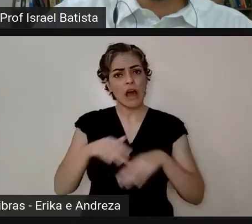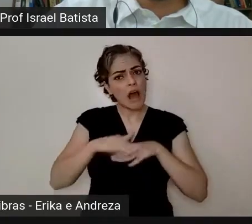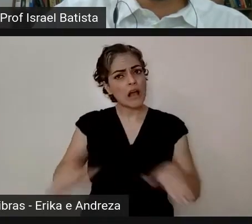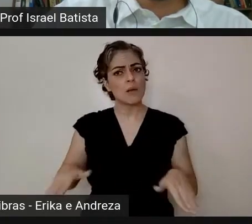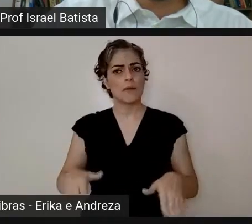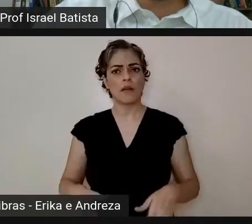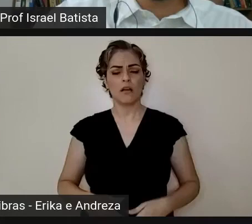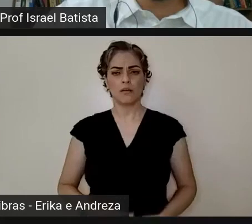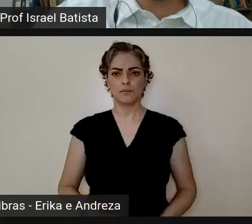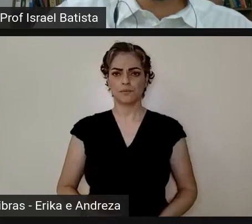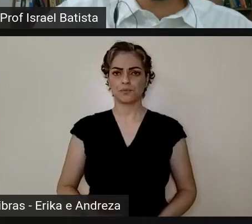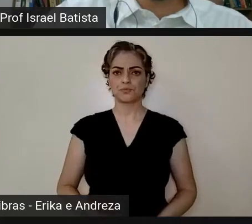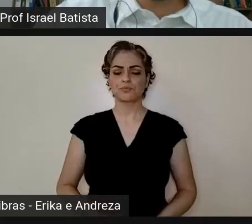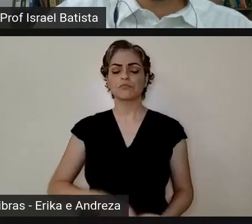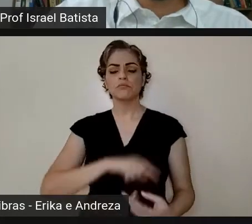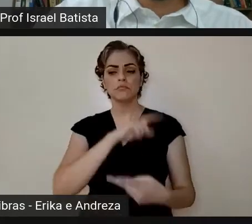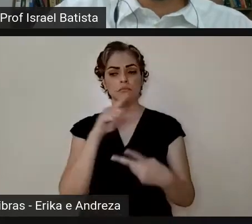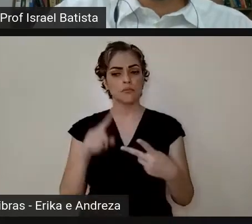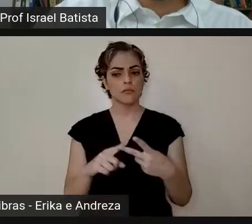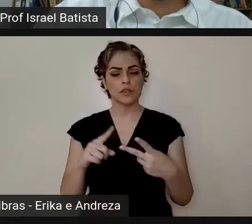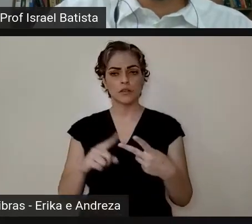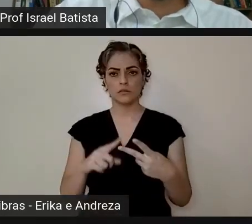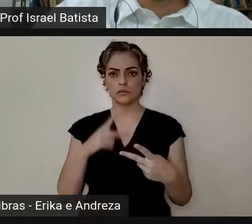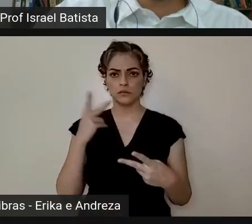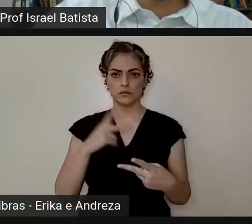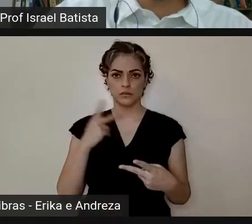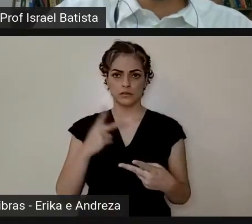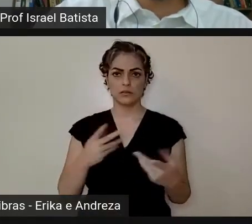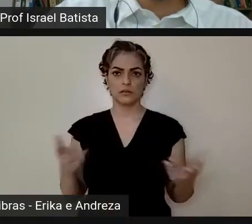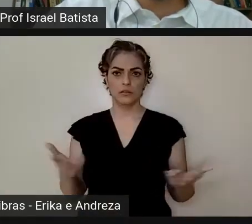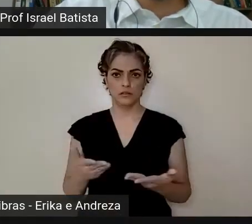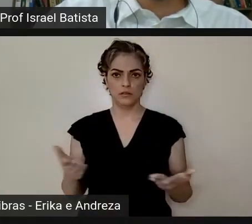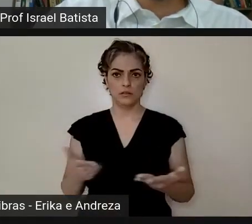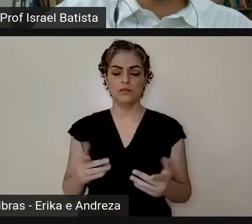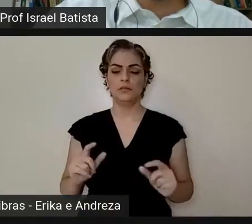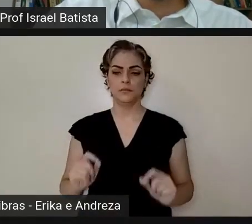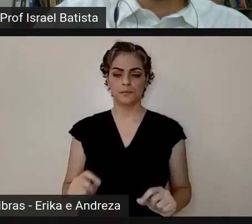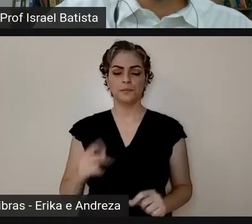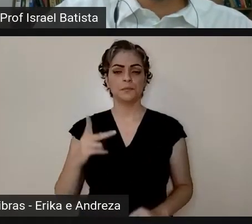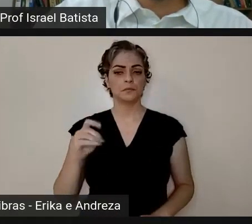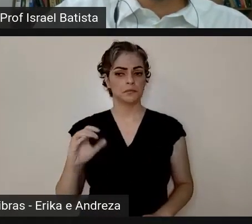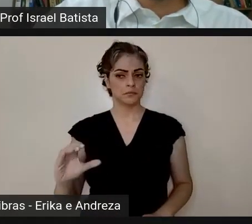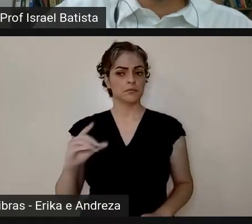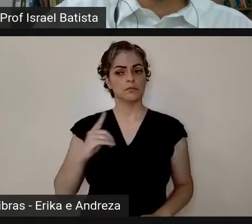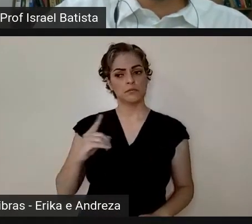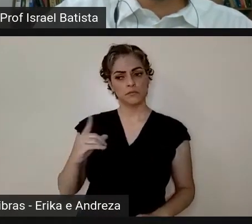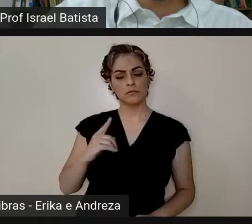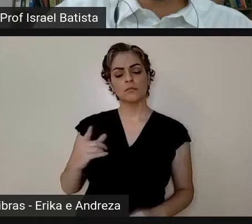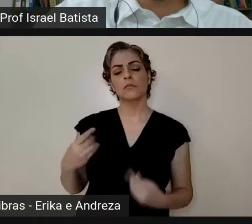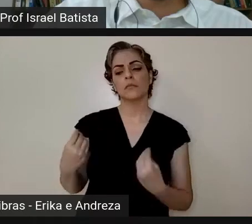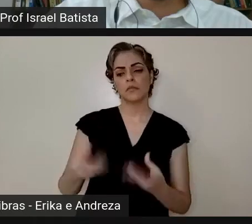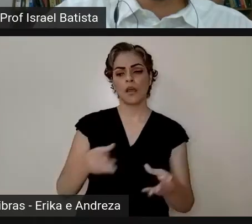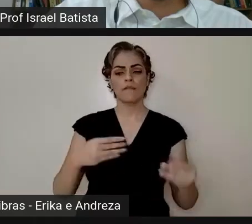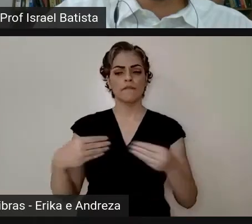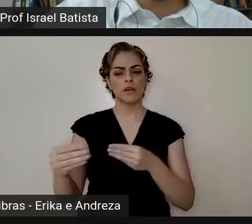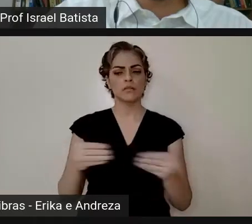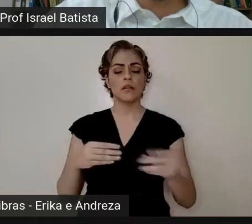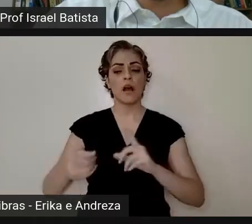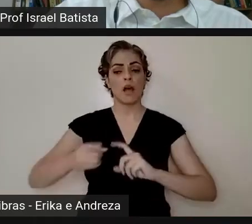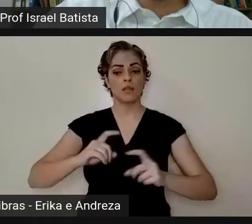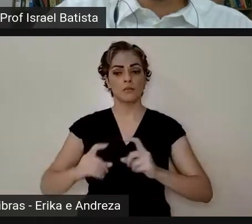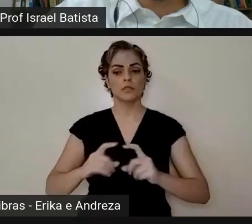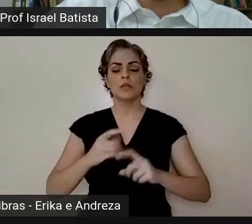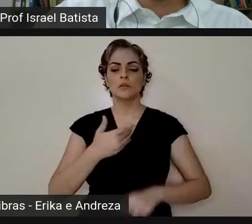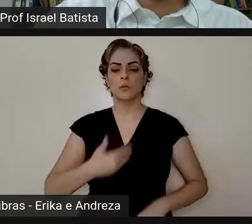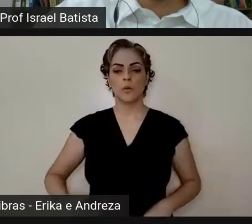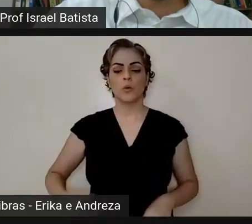práticas. O segundo ponto que a PEC traz, que é para dar mais flexibilidade para a administração pública e para o